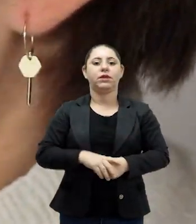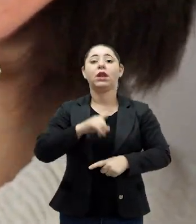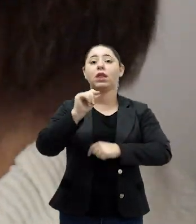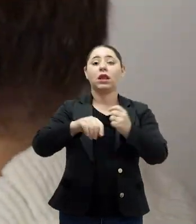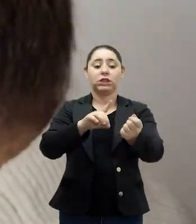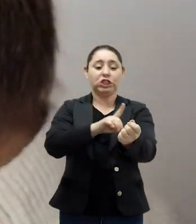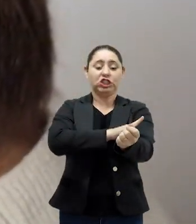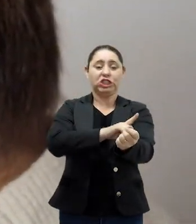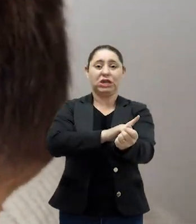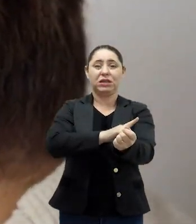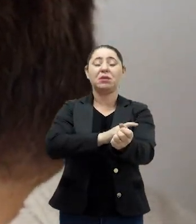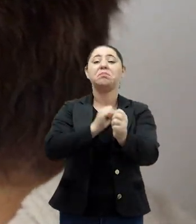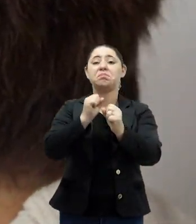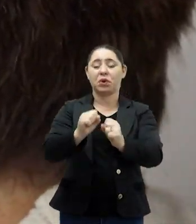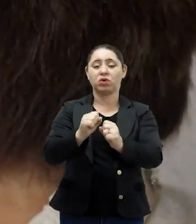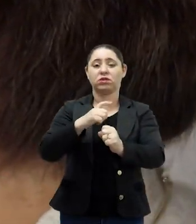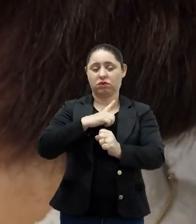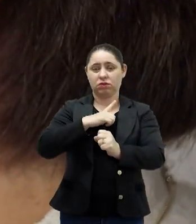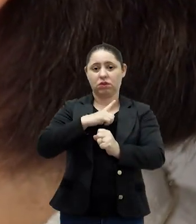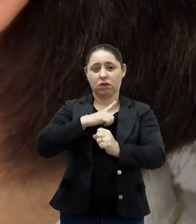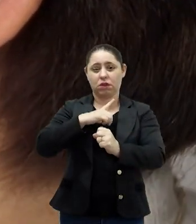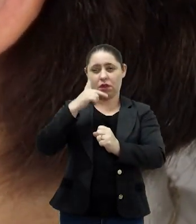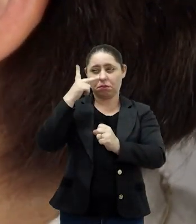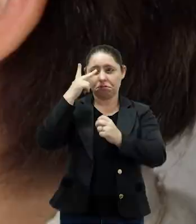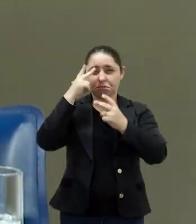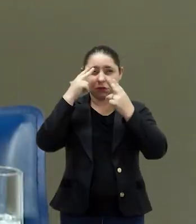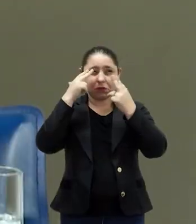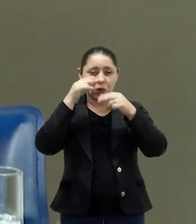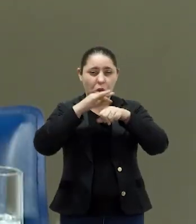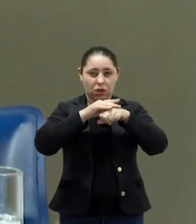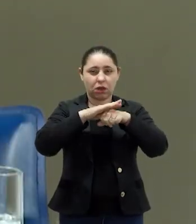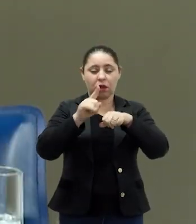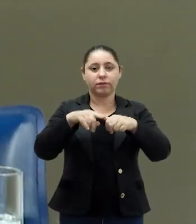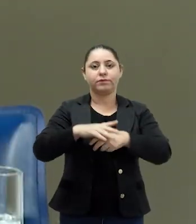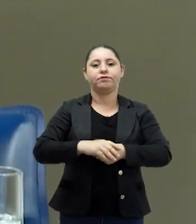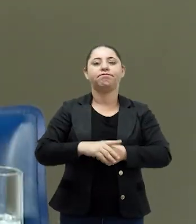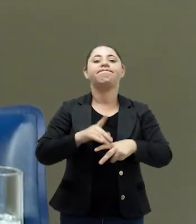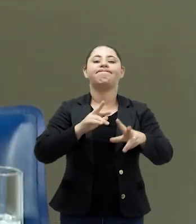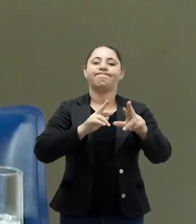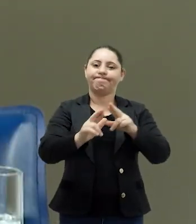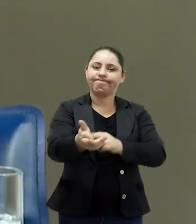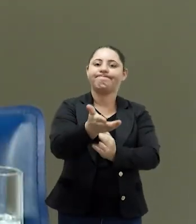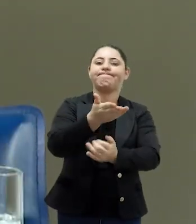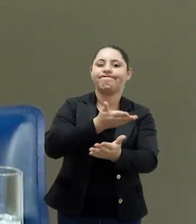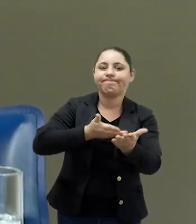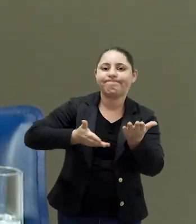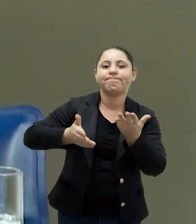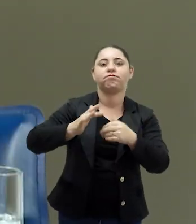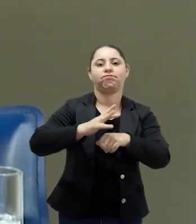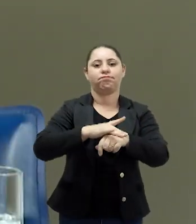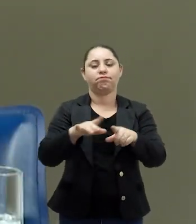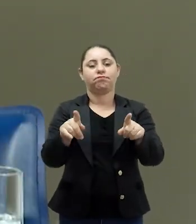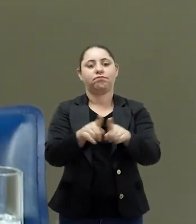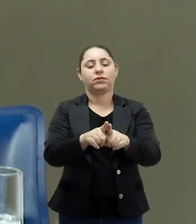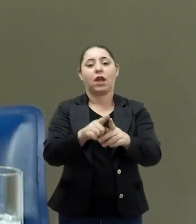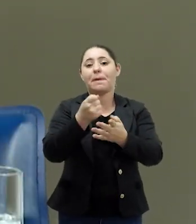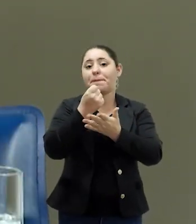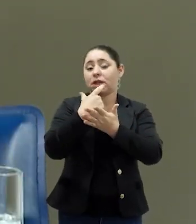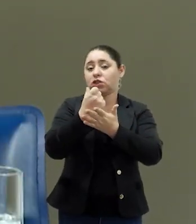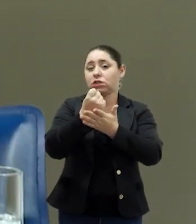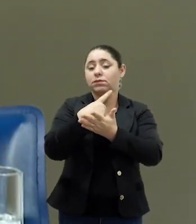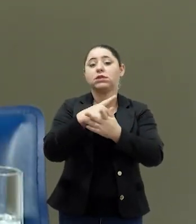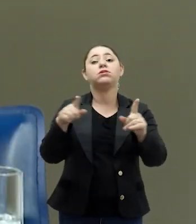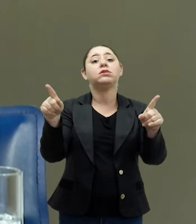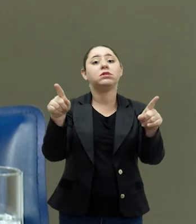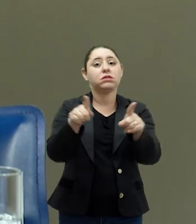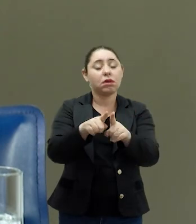tem diabetes pode desenvolver a catarata? A catarata está relacionada a diabetes, ela está relacionada também a